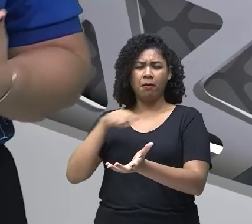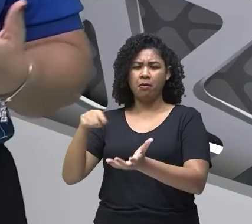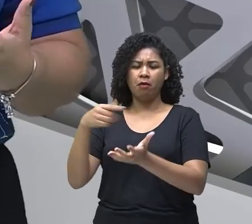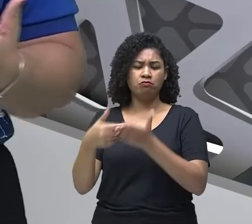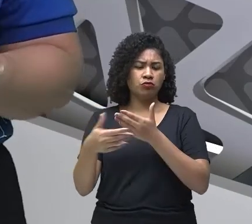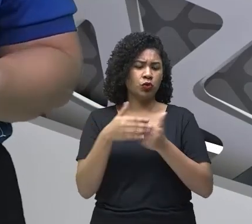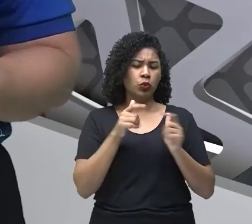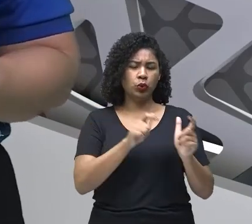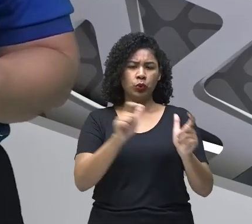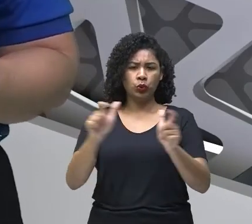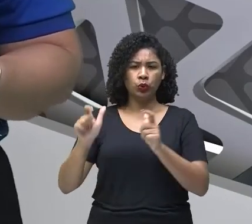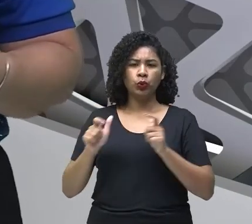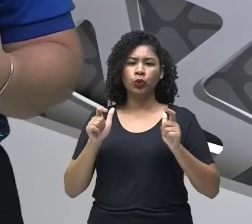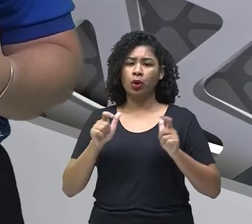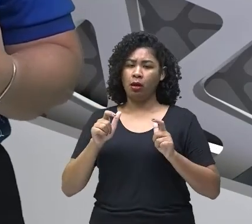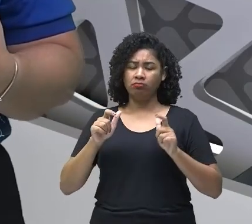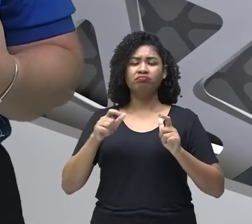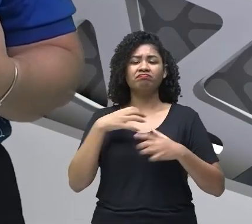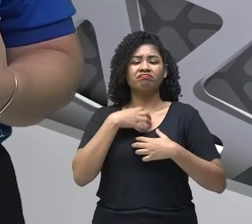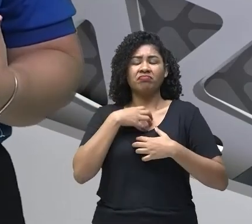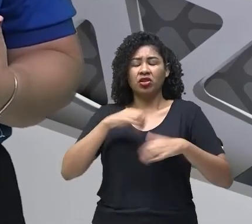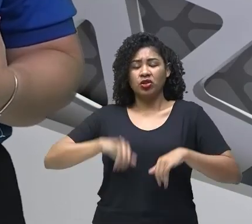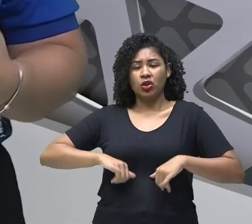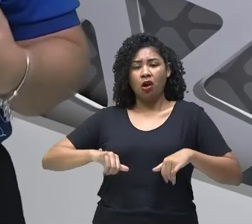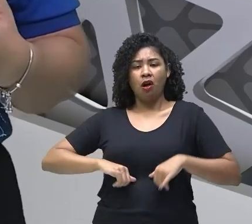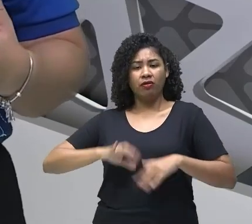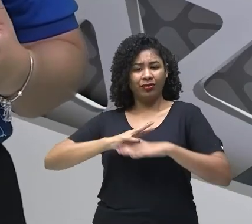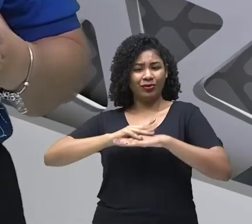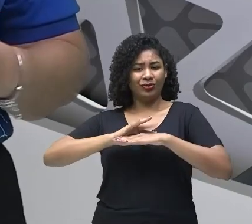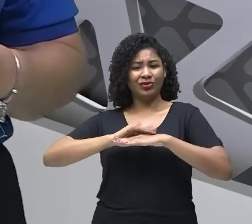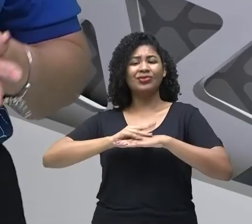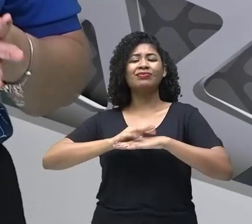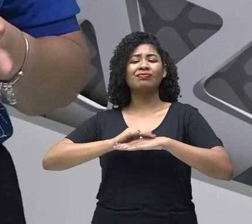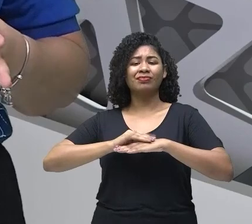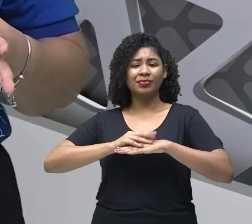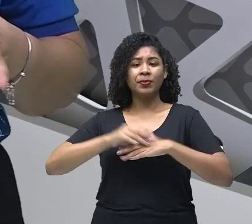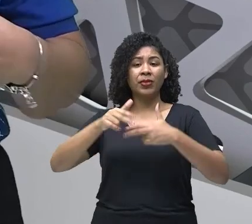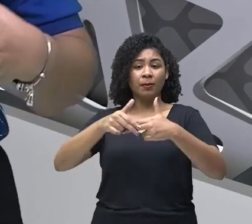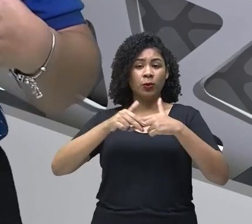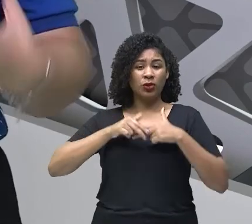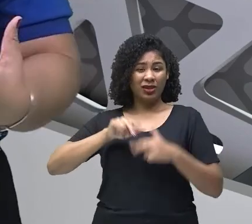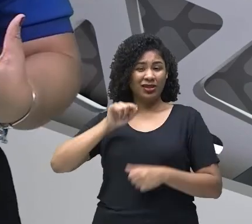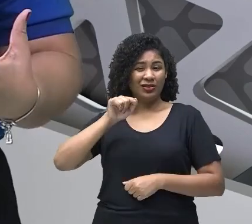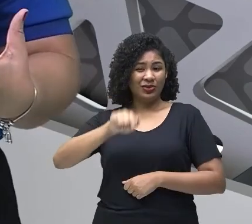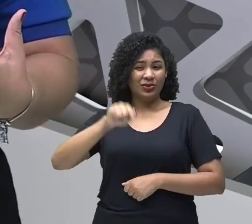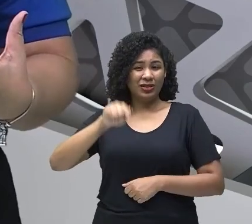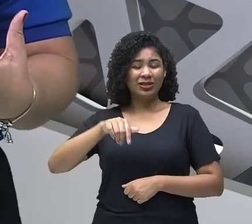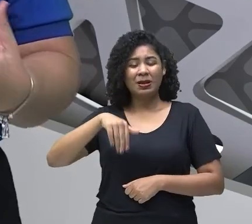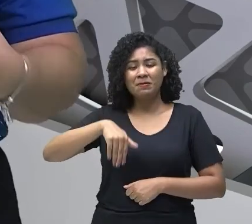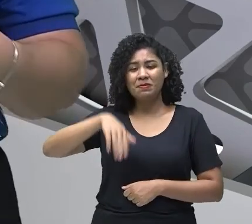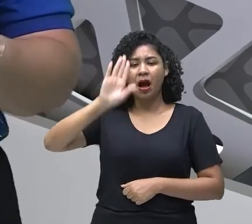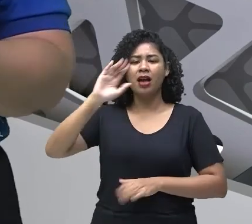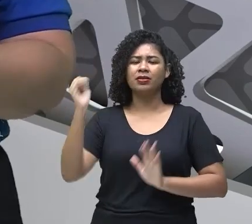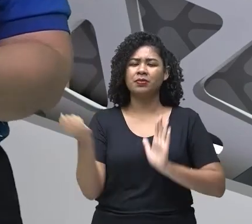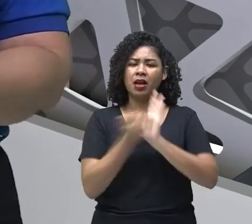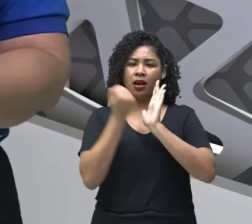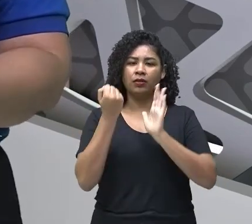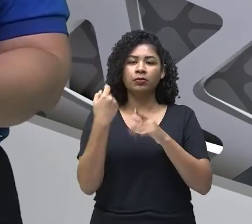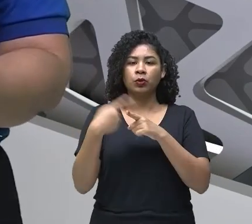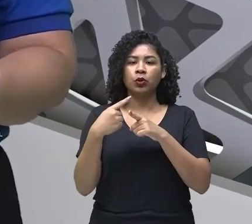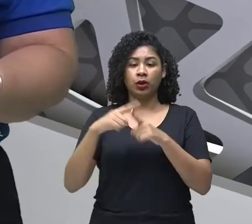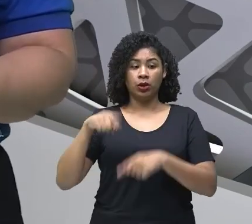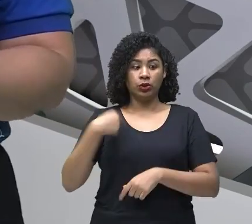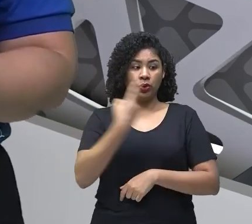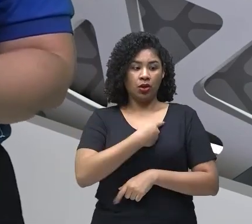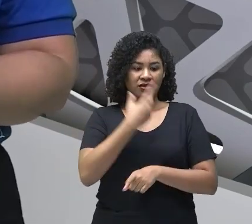nações sofrem com essa doença e que isso, apesar de ser o mais significativo porque nós